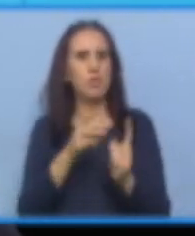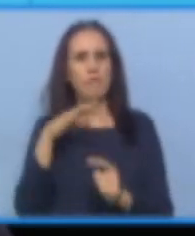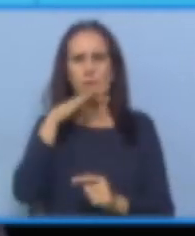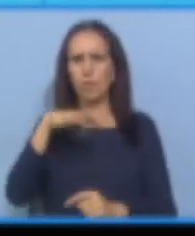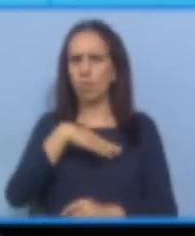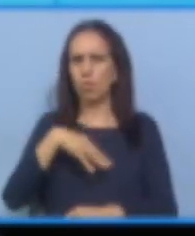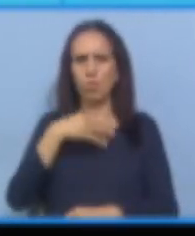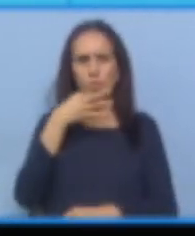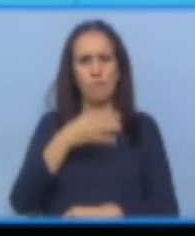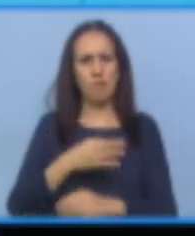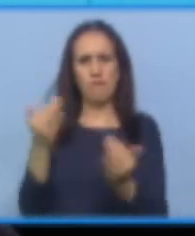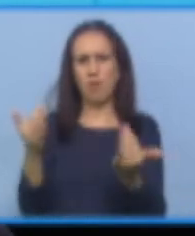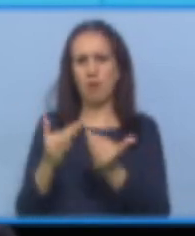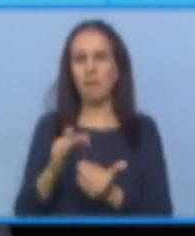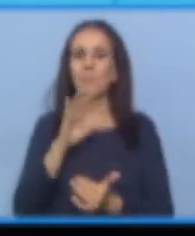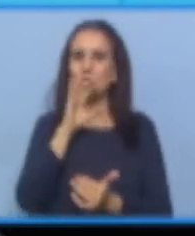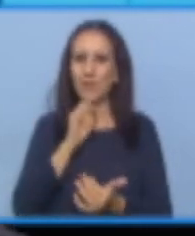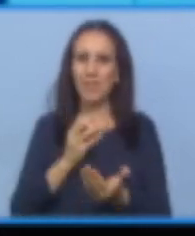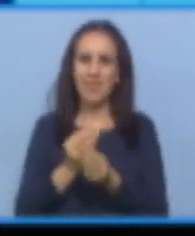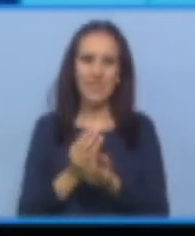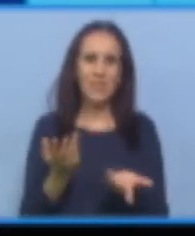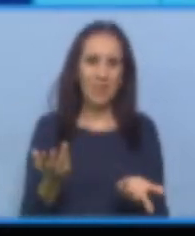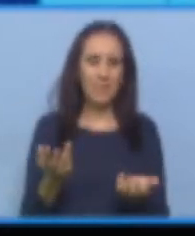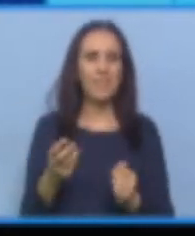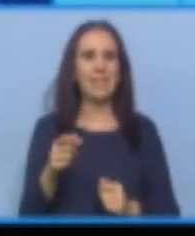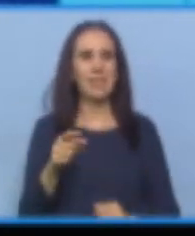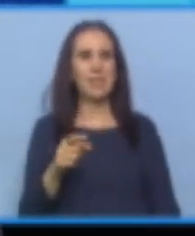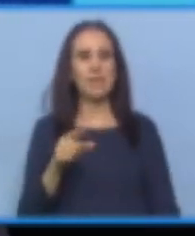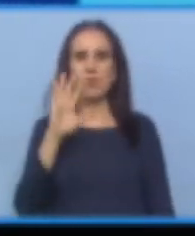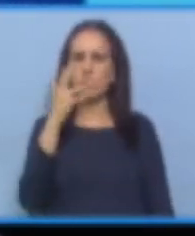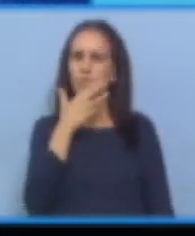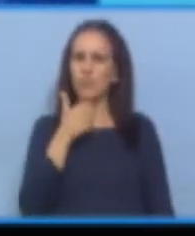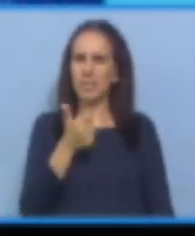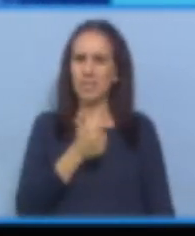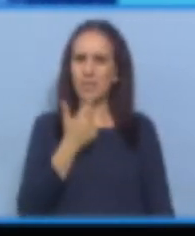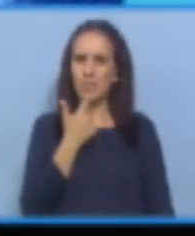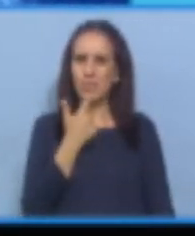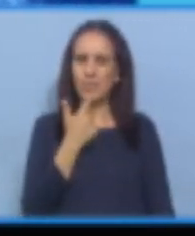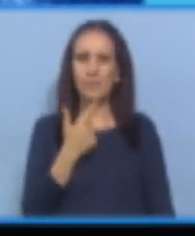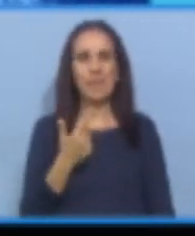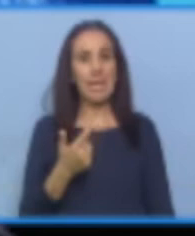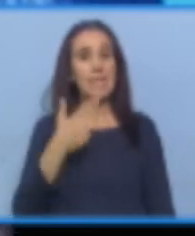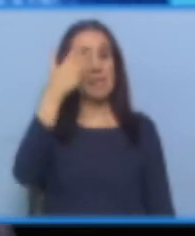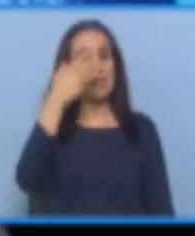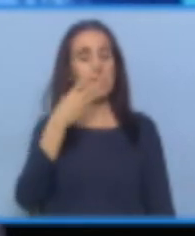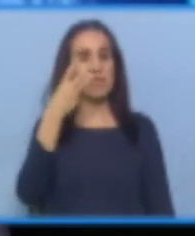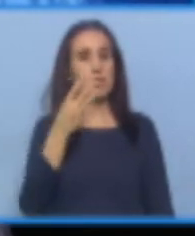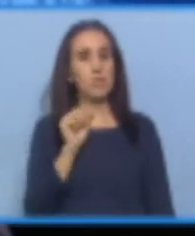todo o mundo, também com os filhos, né? Será um acontecimento muito bonito. Tem 3 dias